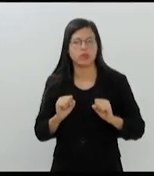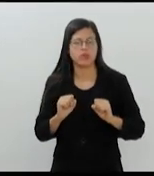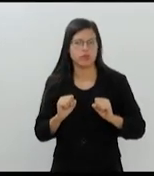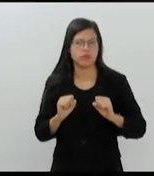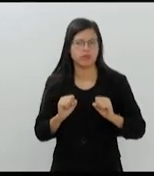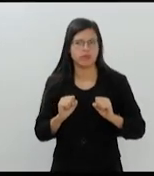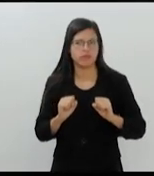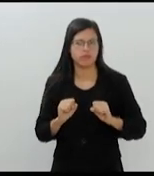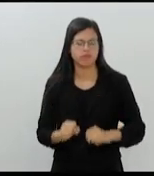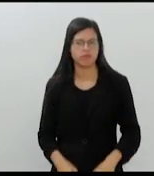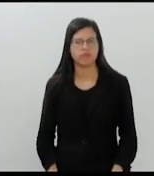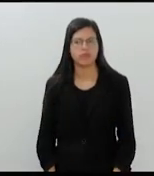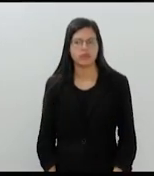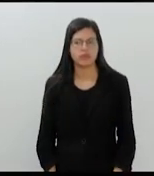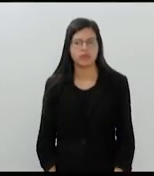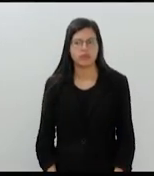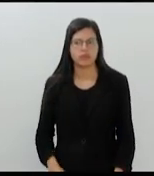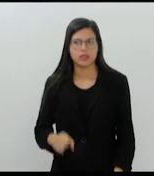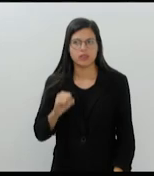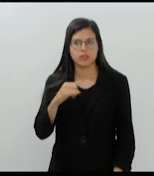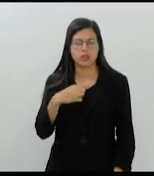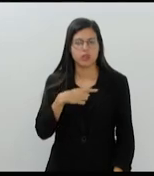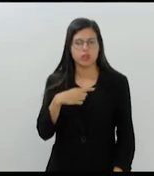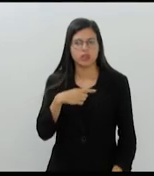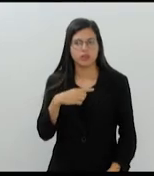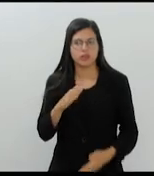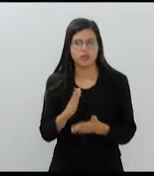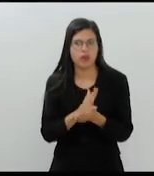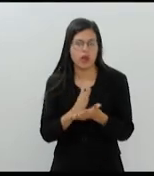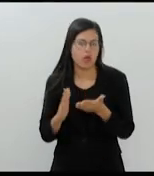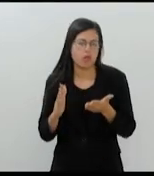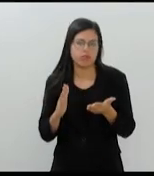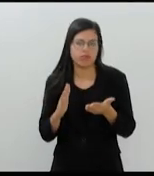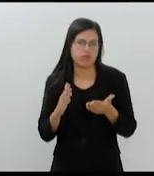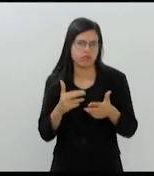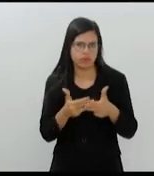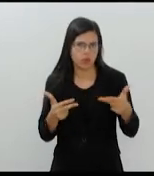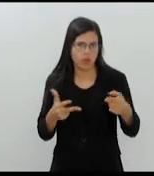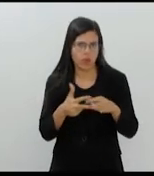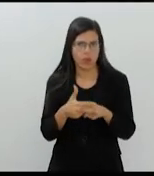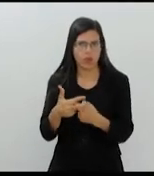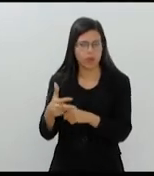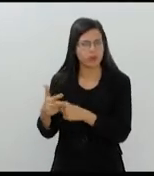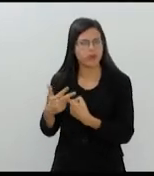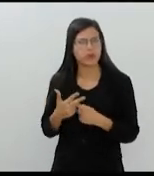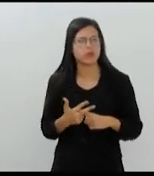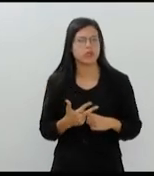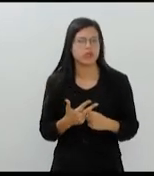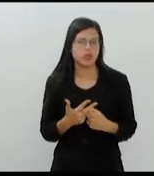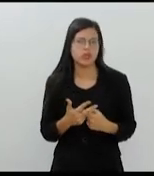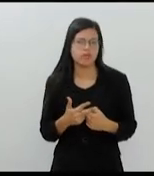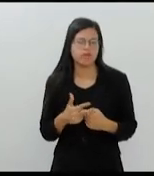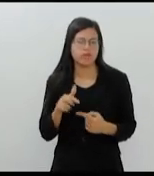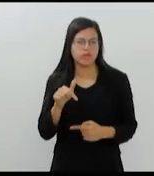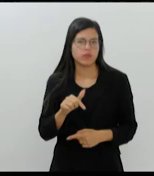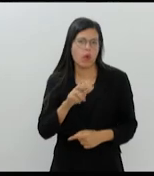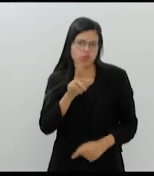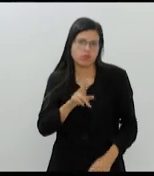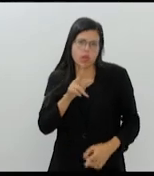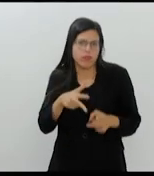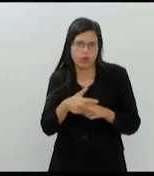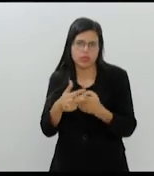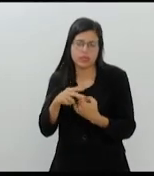se tiver alguns caminhos para serem corrigidos, para corrigi-los. Se tiver que